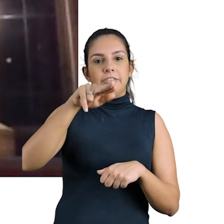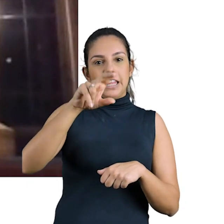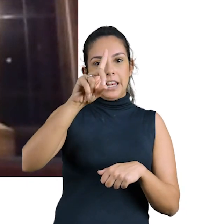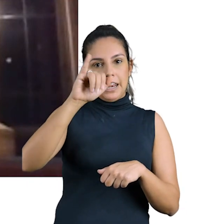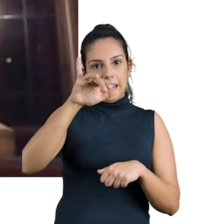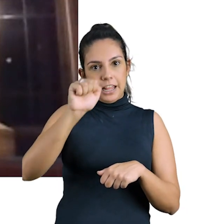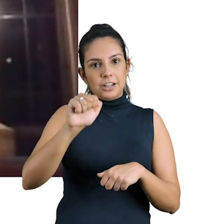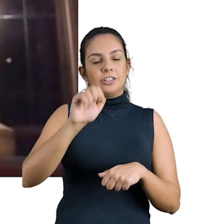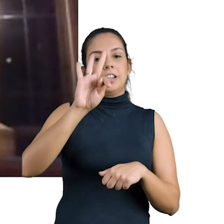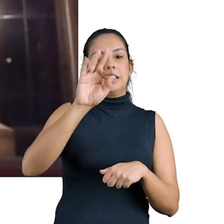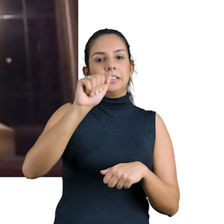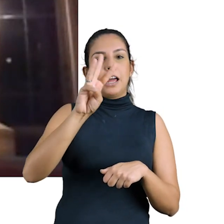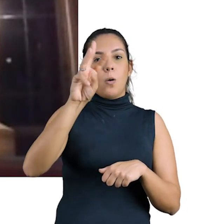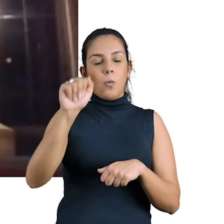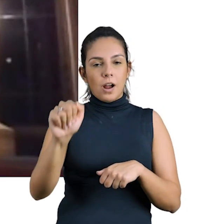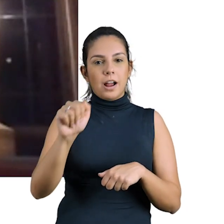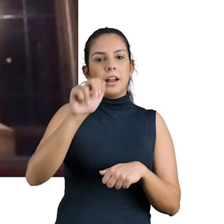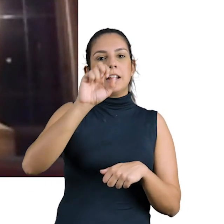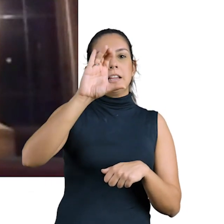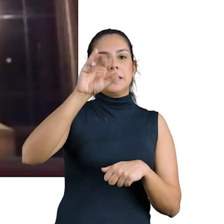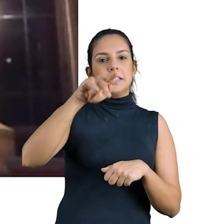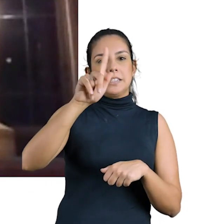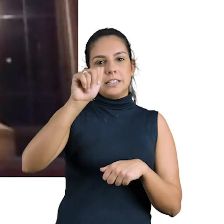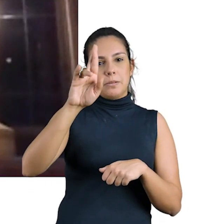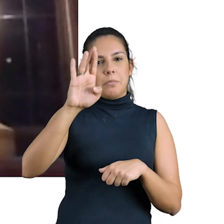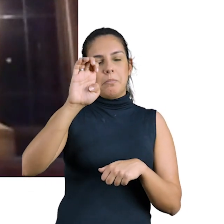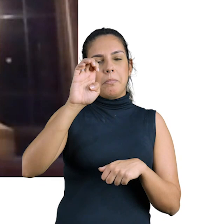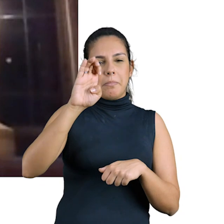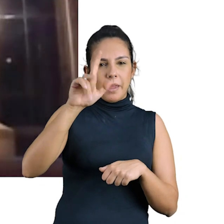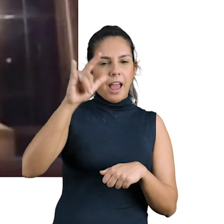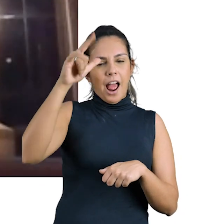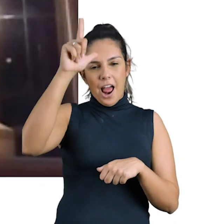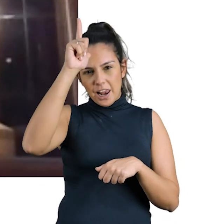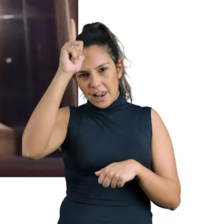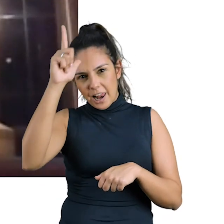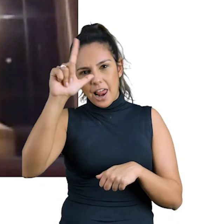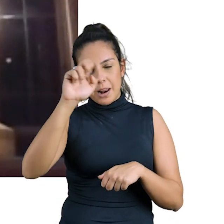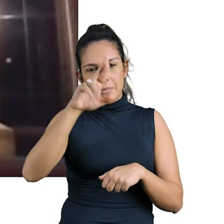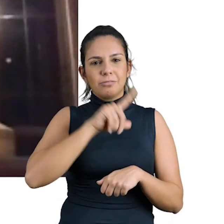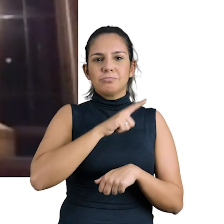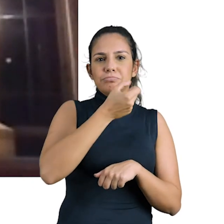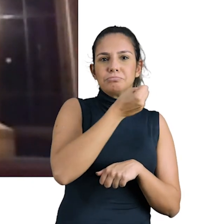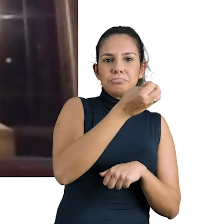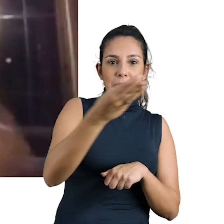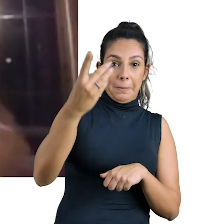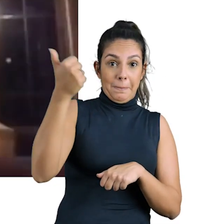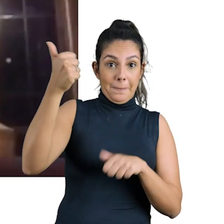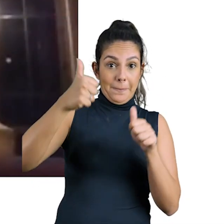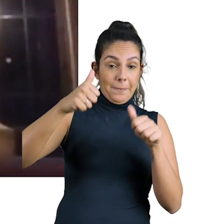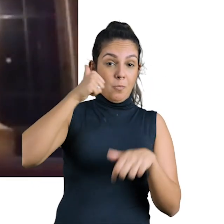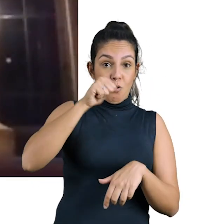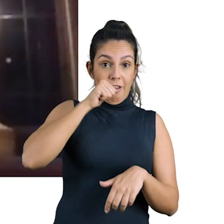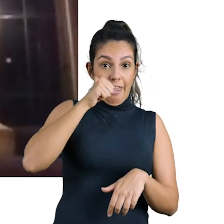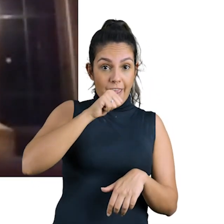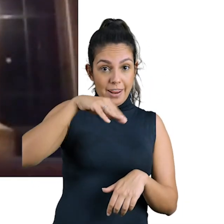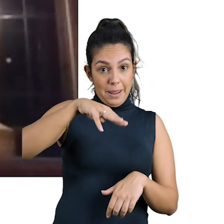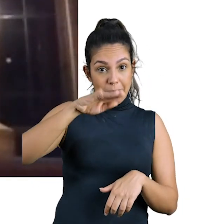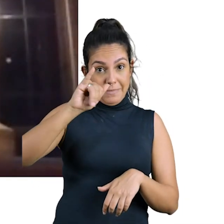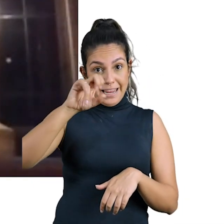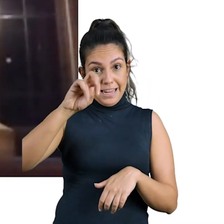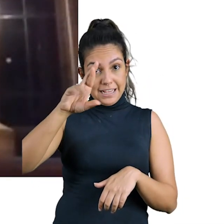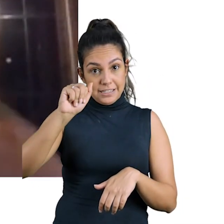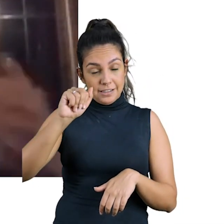Islândia, Taiwan, Singapura, Bélgica, Alemanha, cujas primeiras ministras e presidentas